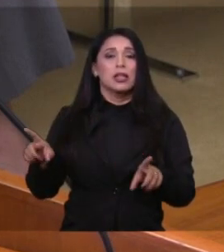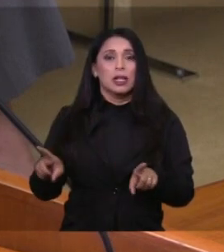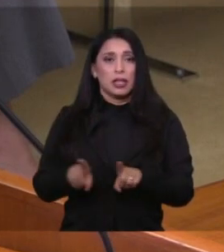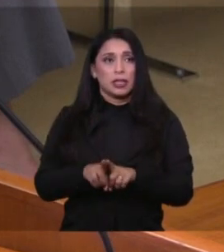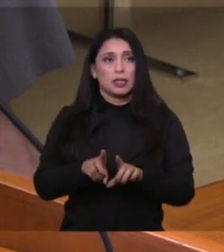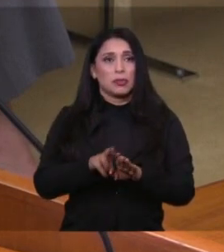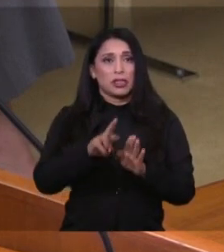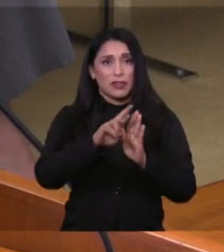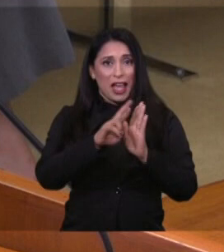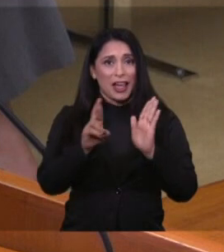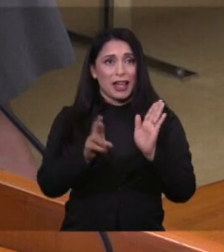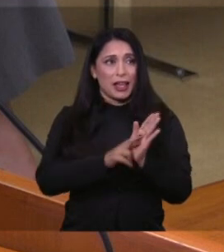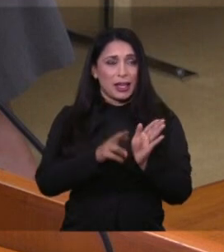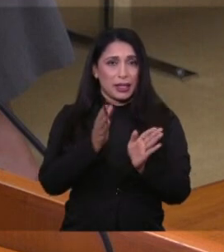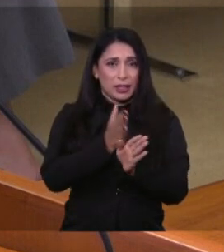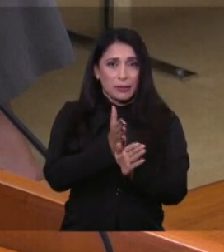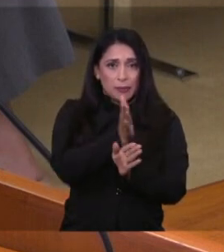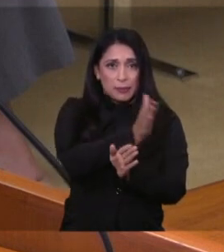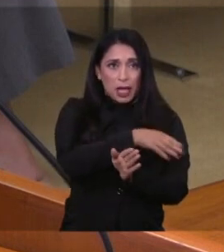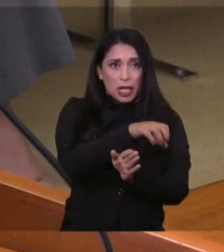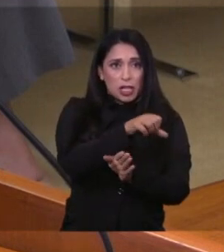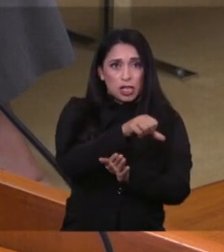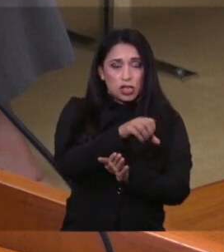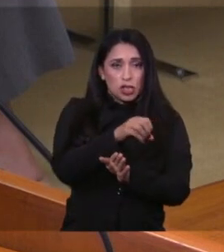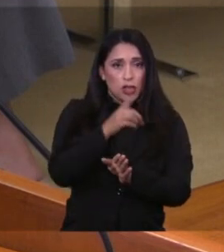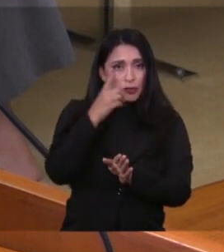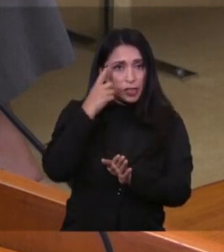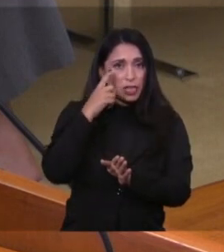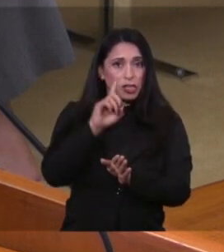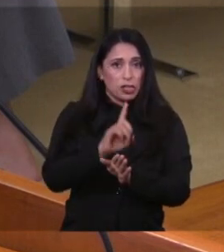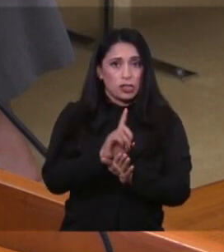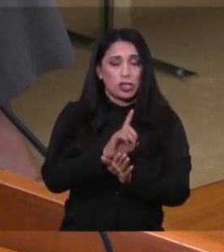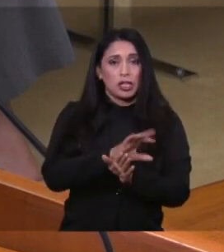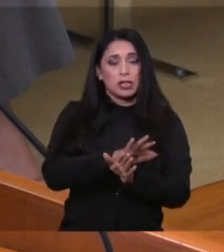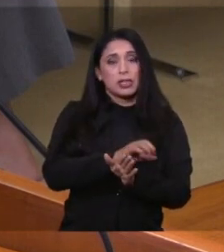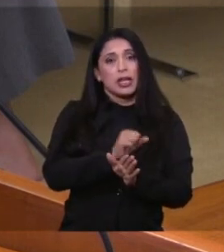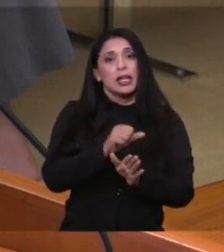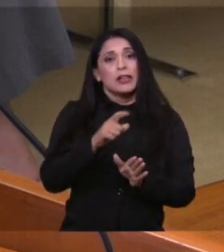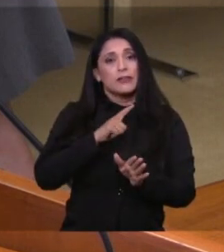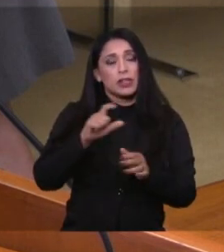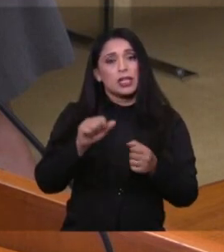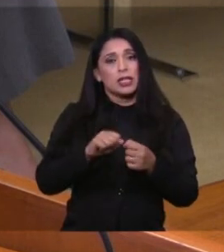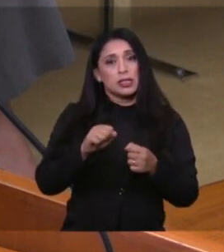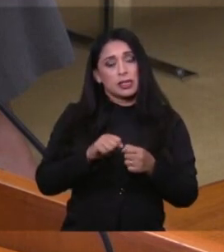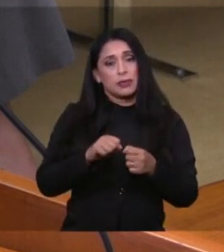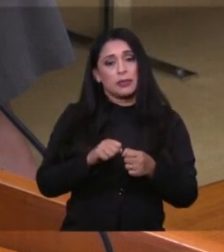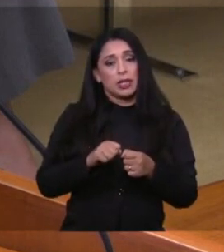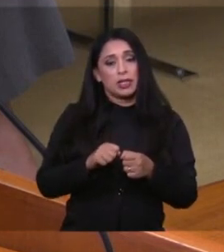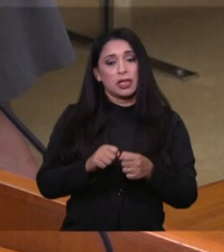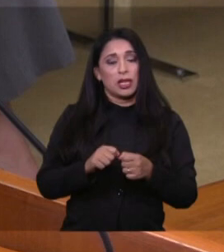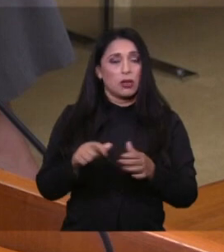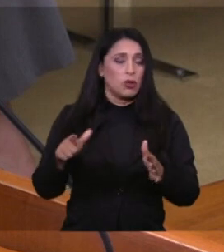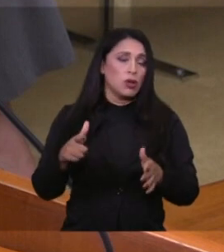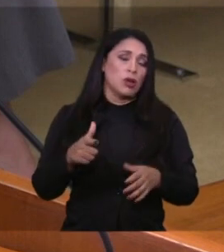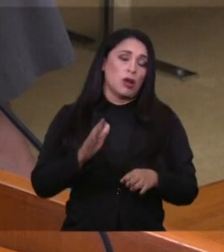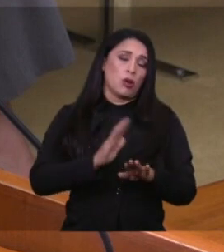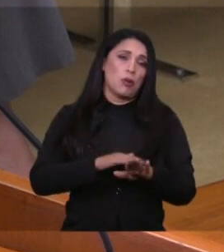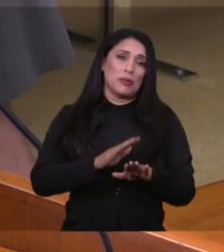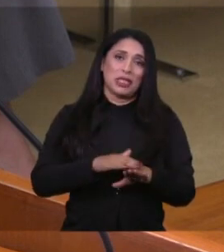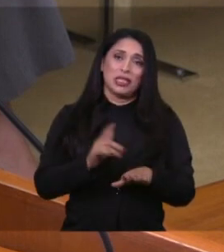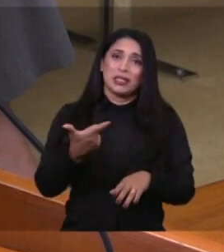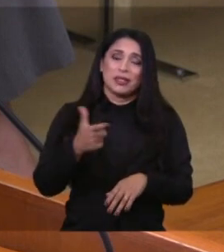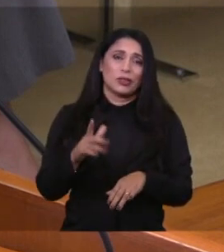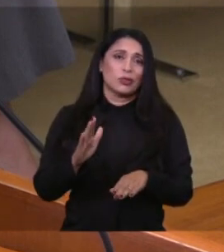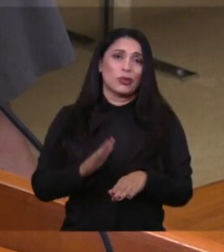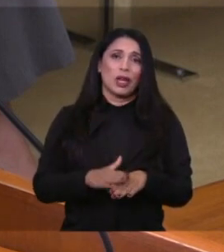regra da anterioridade nonagesimal, diga-se, para um campo de incidência que não lhe é próprio. Ou seja,